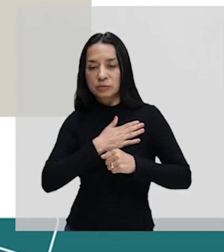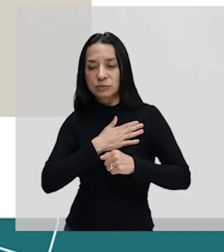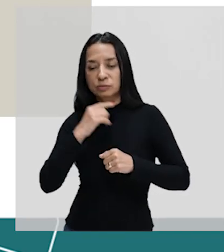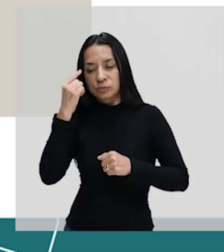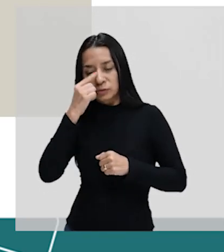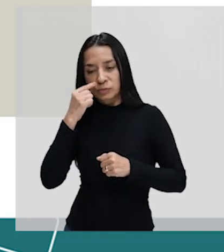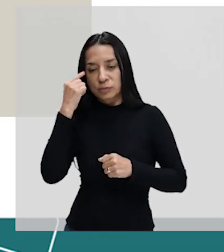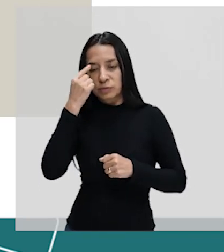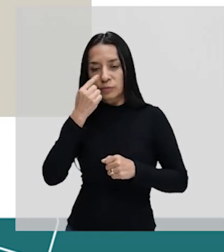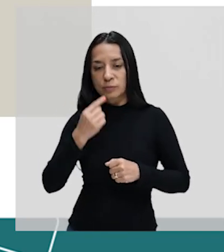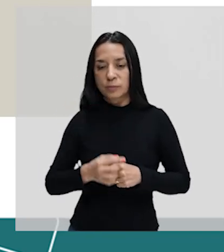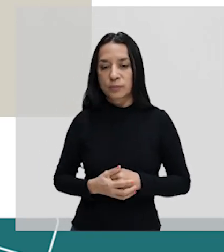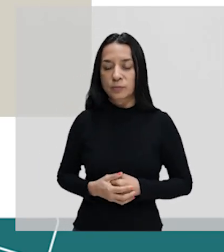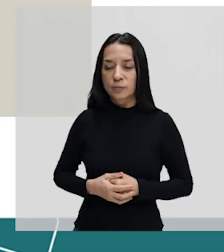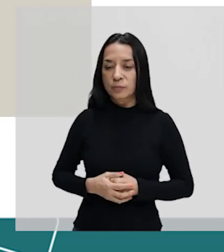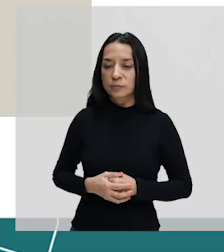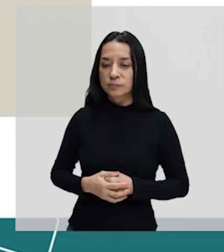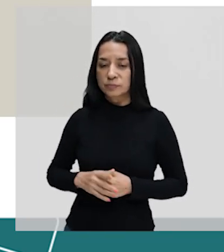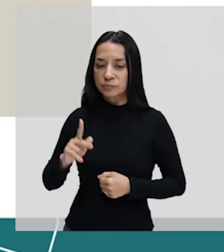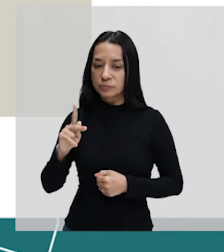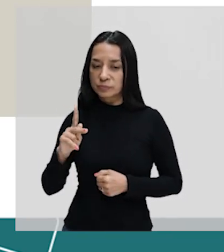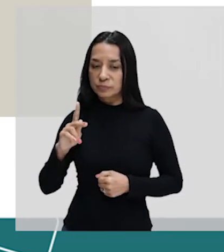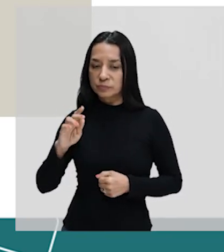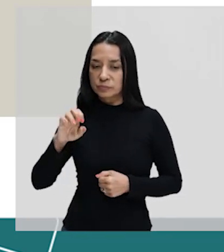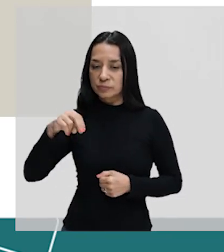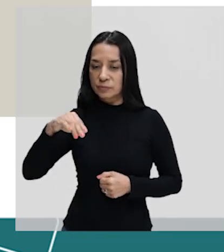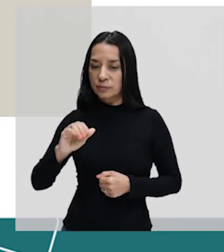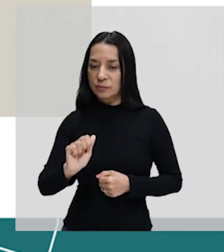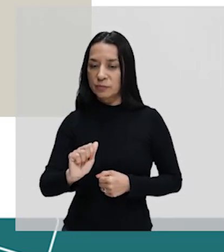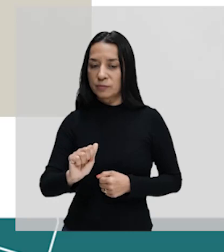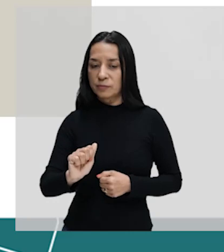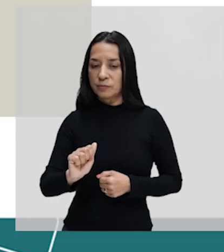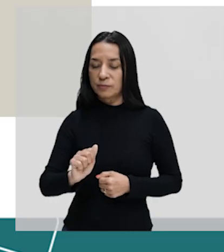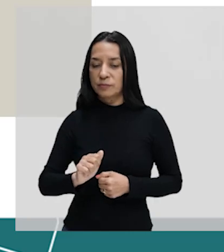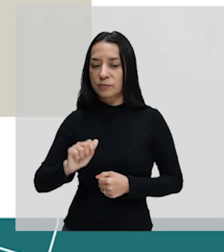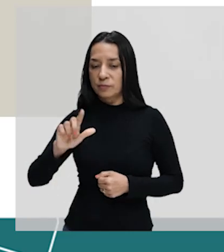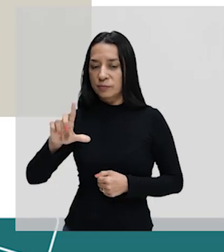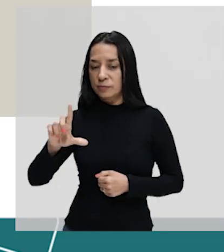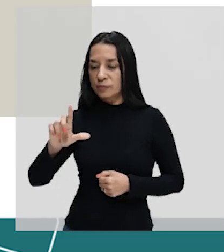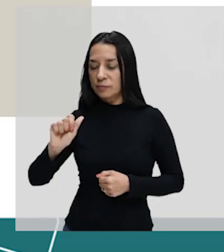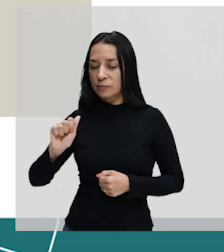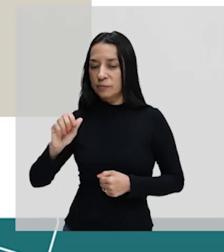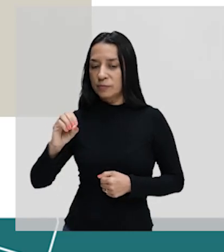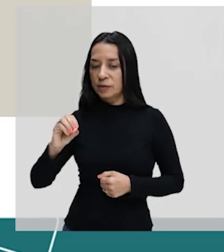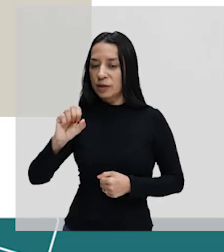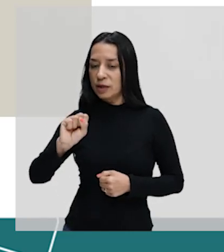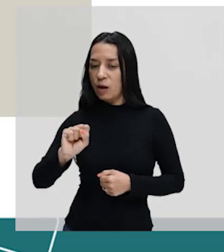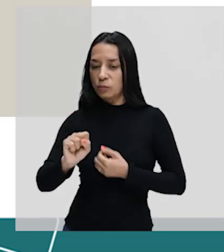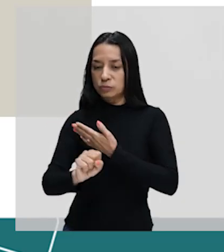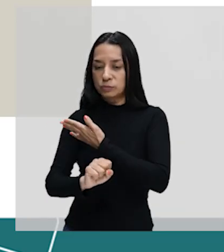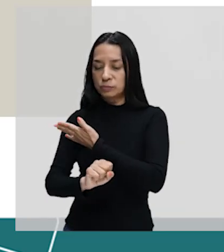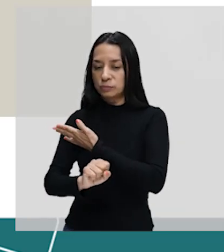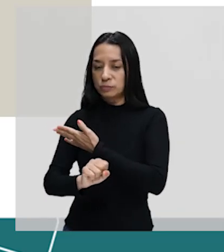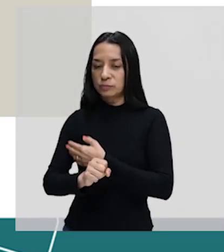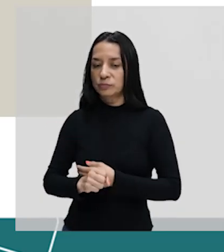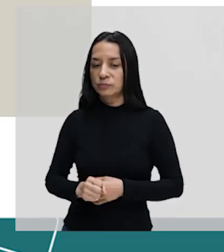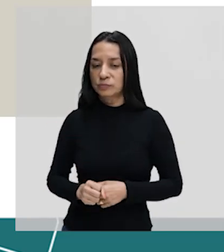Quênia, queniano e queniana. Laos, laosiano e